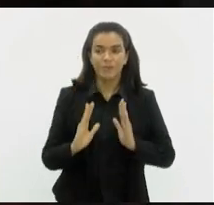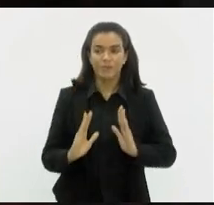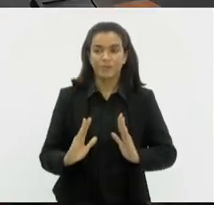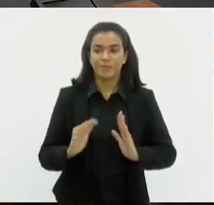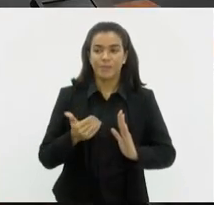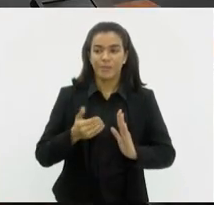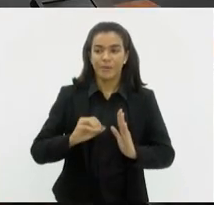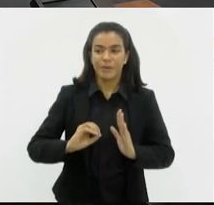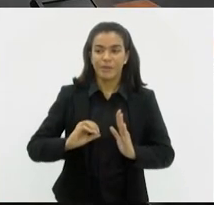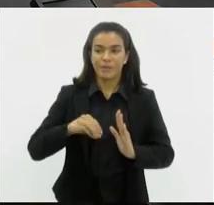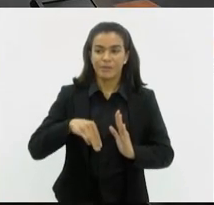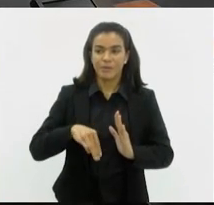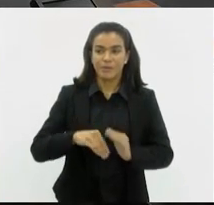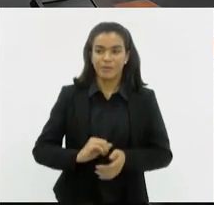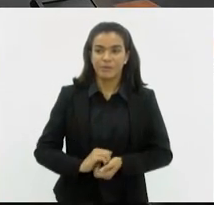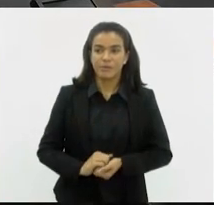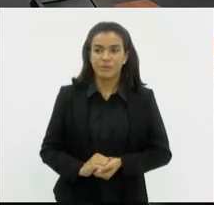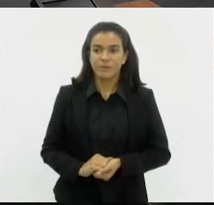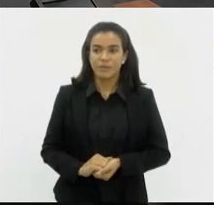minutos.